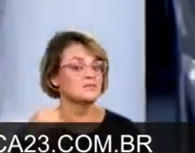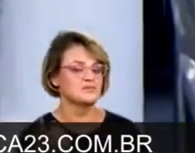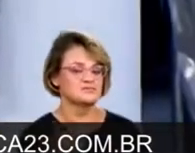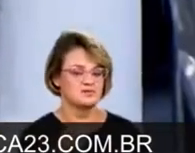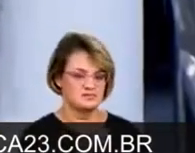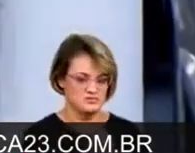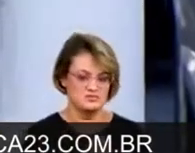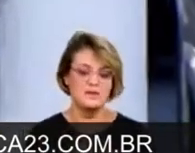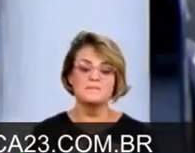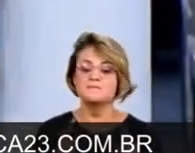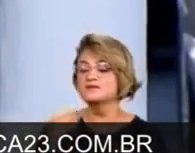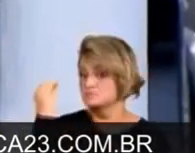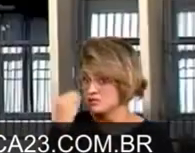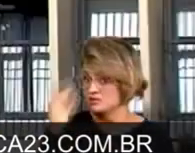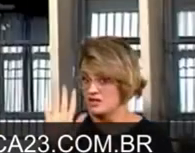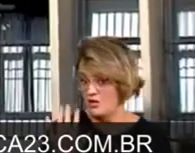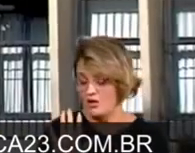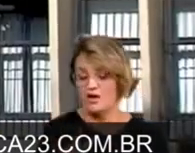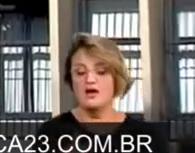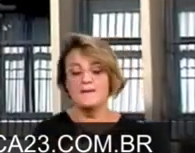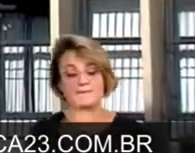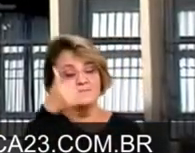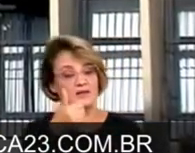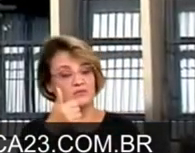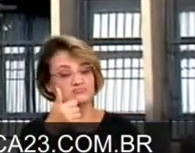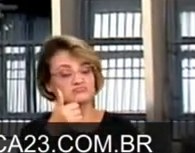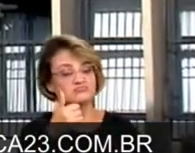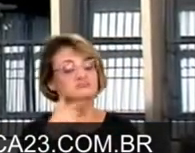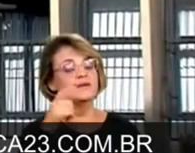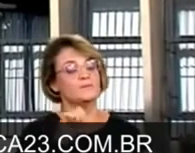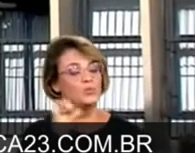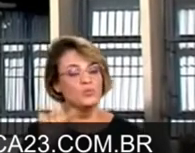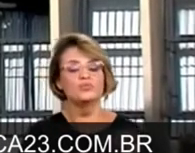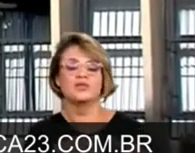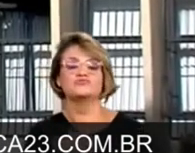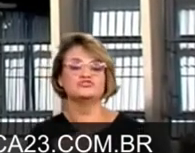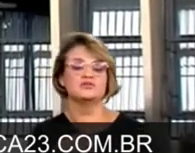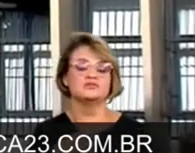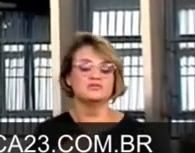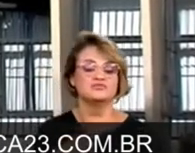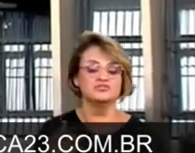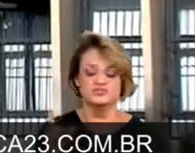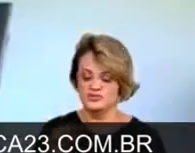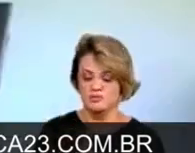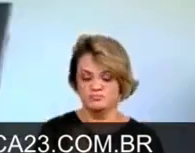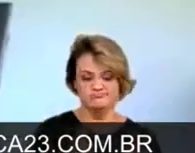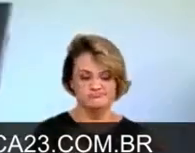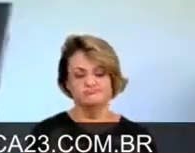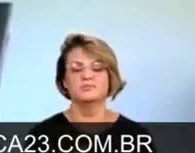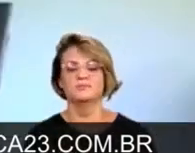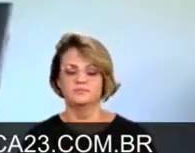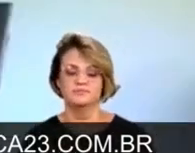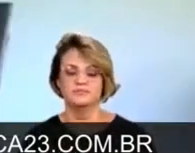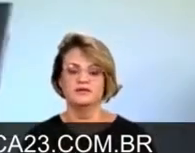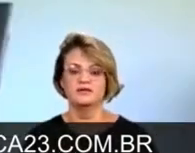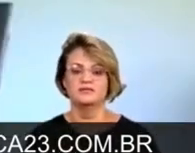anos. Mas especialistas alertam que a melhor solução passaria pela mudança no modelo de partilha do fundo. Eu acho que você